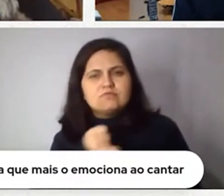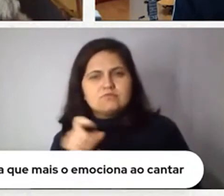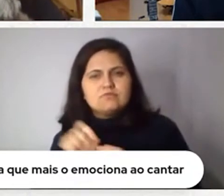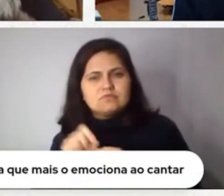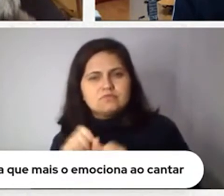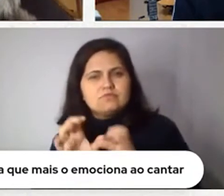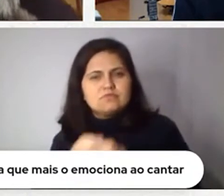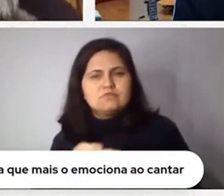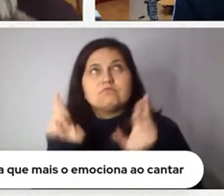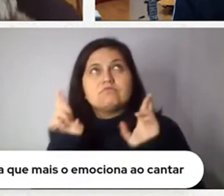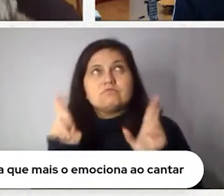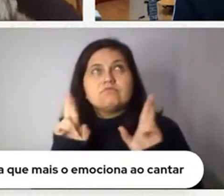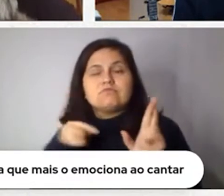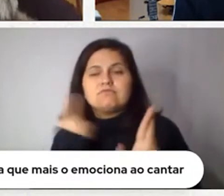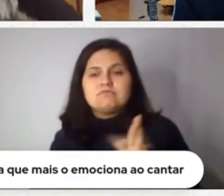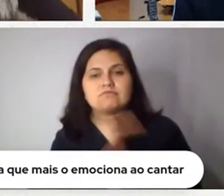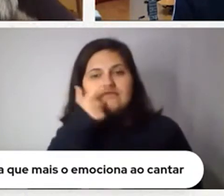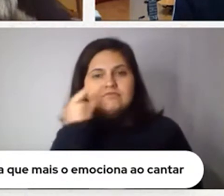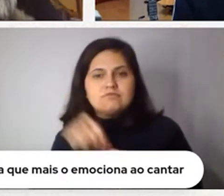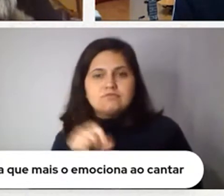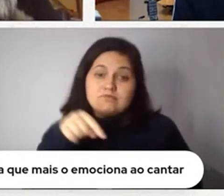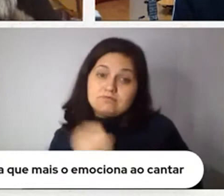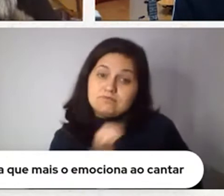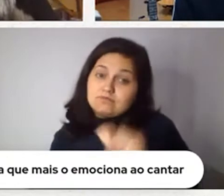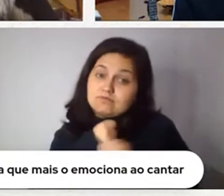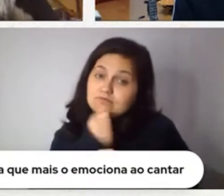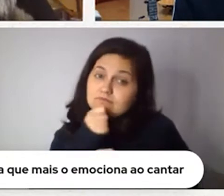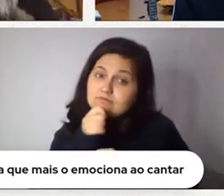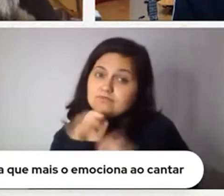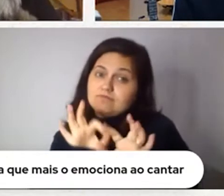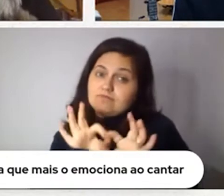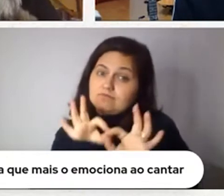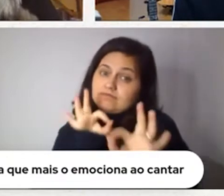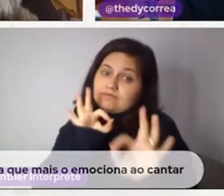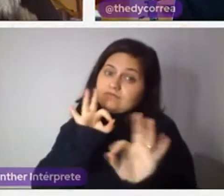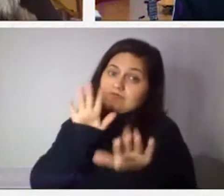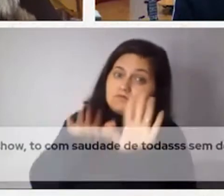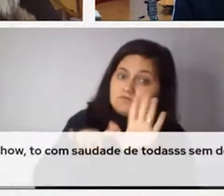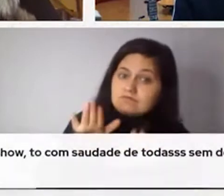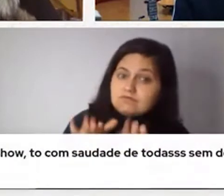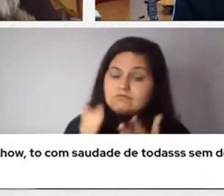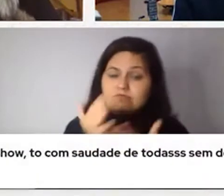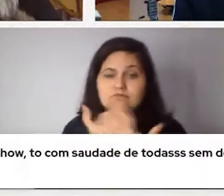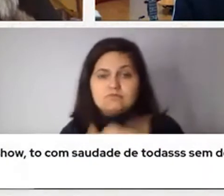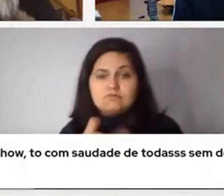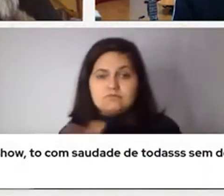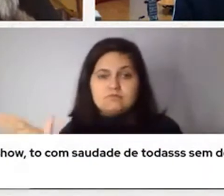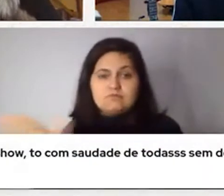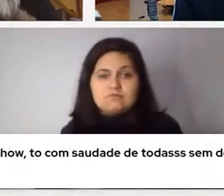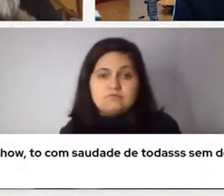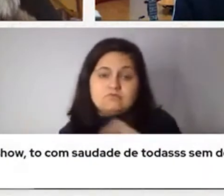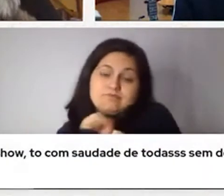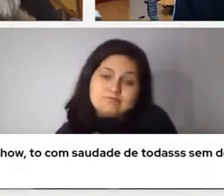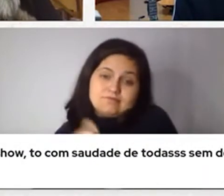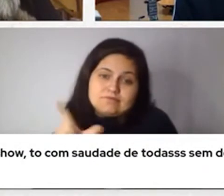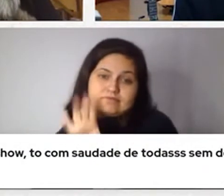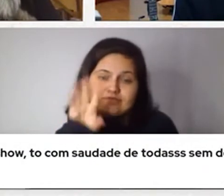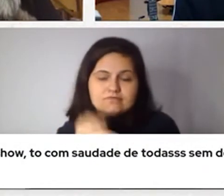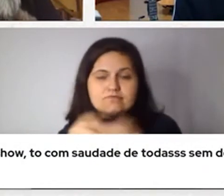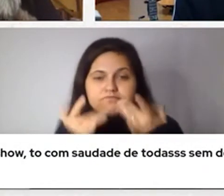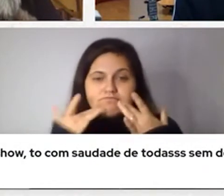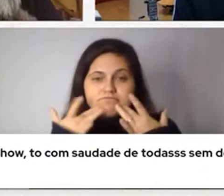Eu tô com esperança que a gente consiga fazer esse ano. Com distanciamento, talvez não com todo o público que pudesse ter,